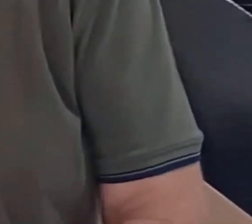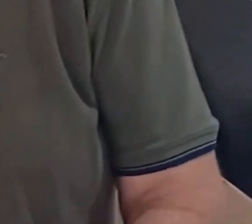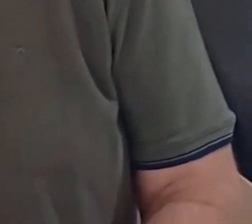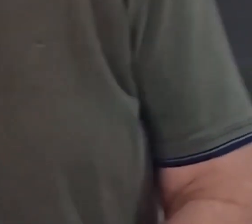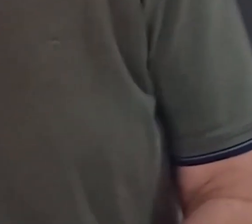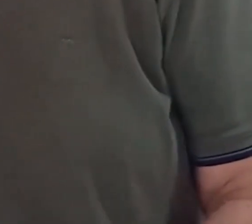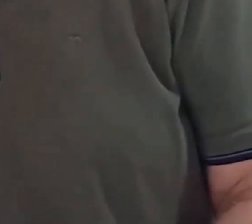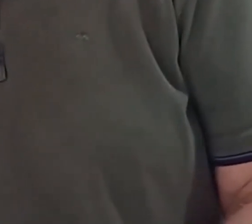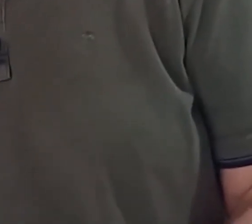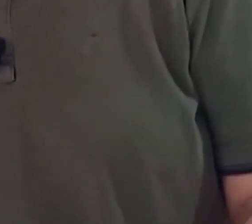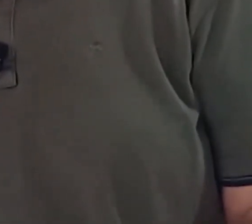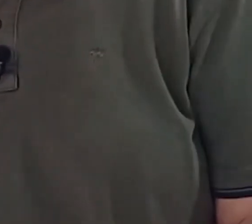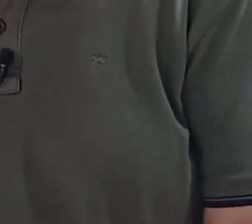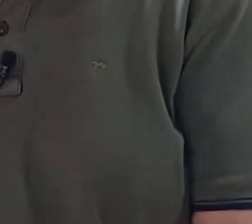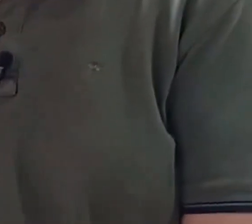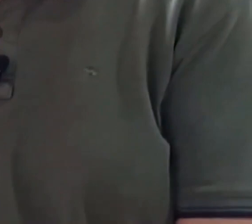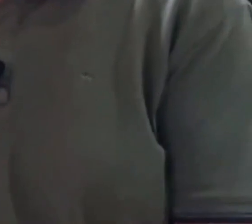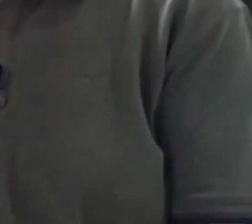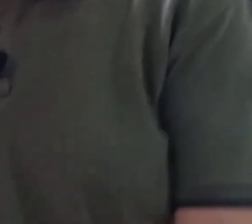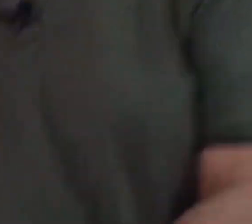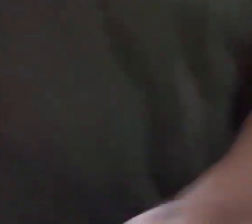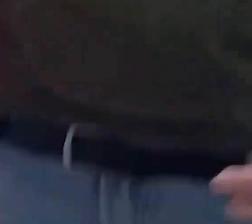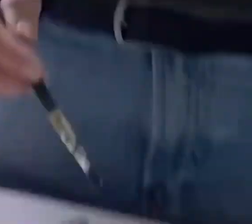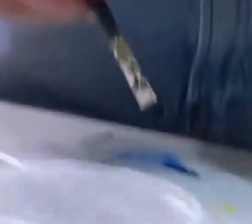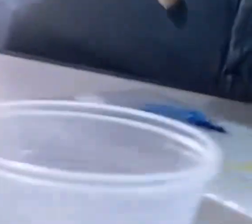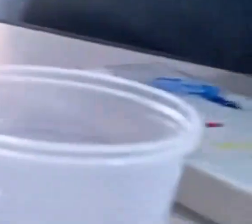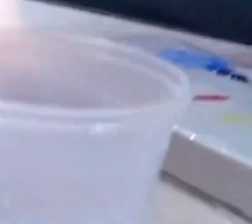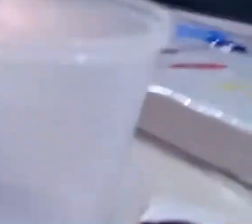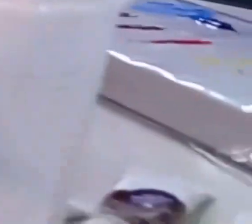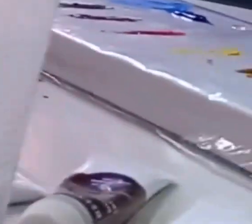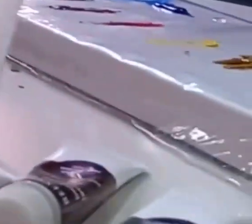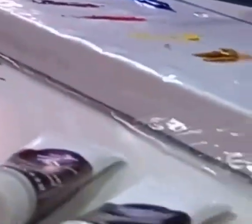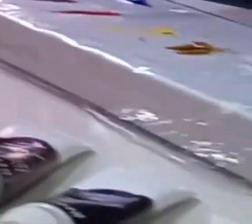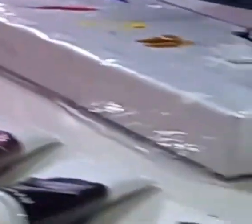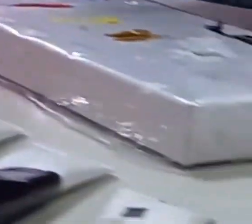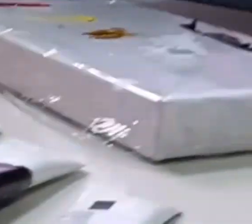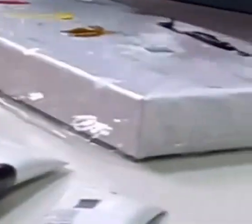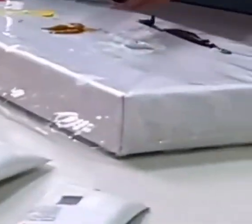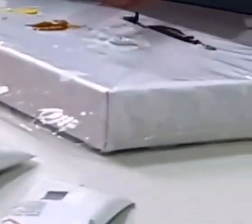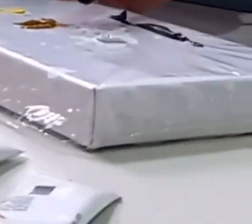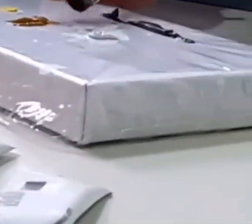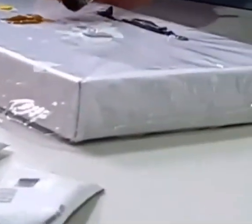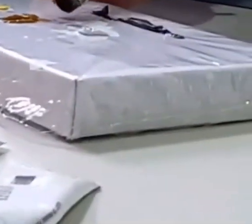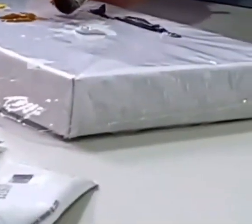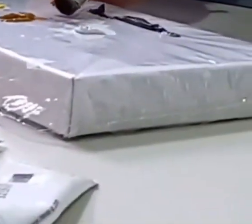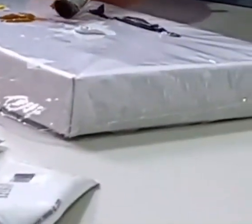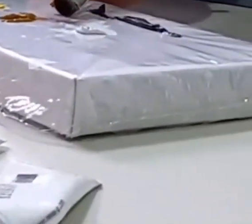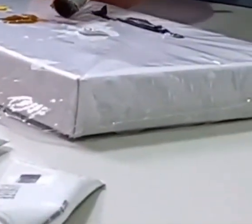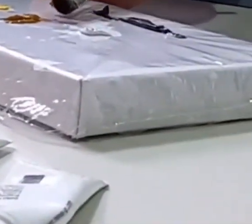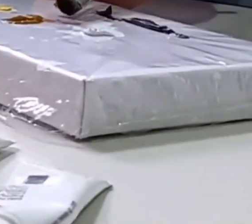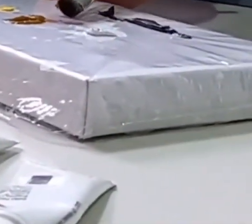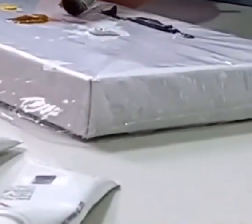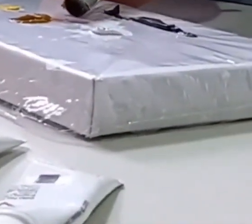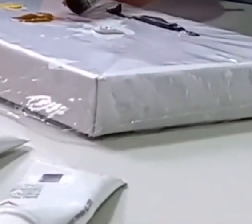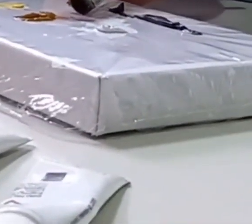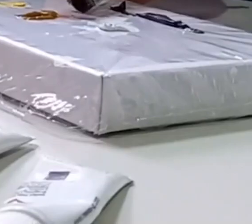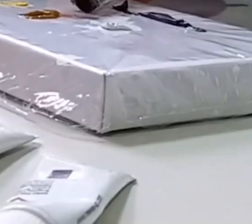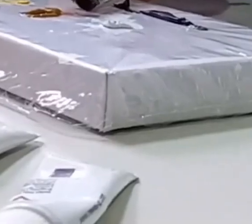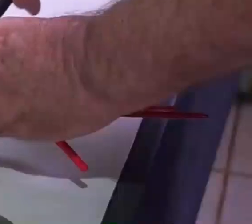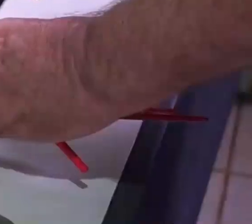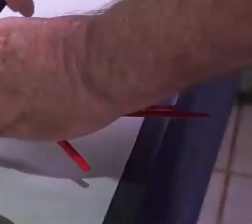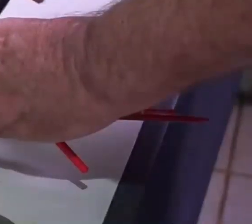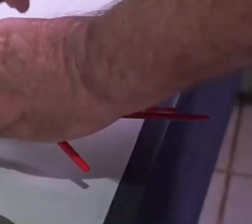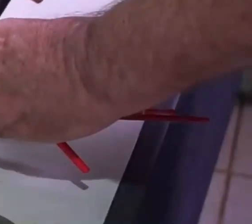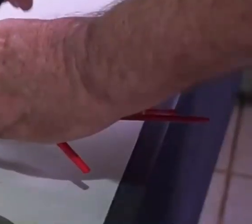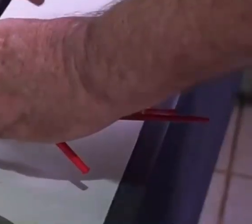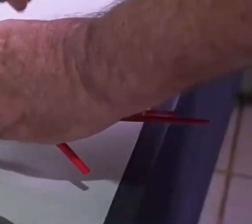são chatos, né? Geralmente para você diluir, como nós estamos fazendo agora, né? Nós estamos diluindo a